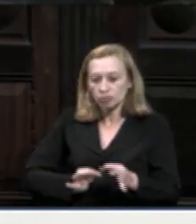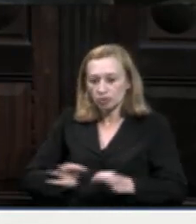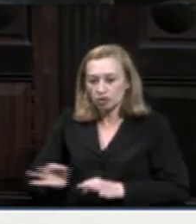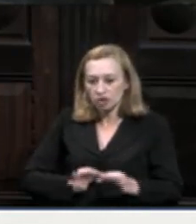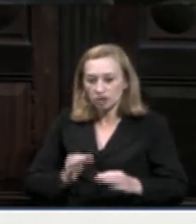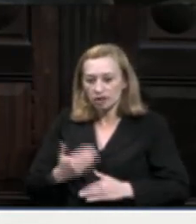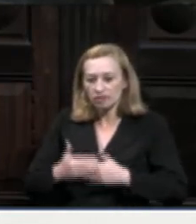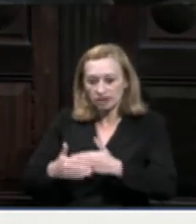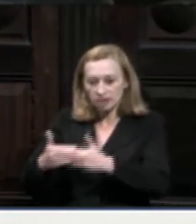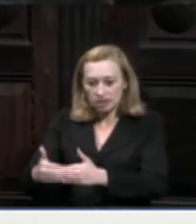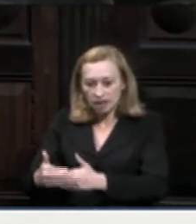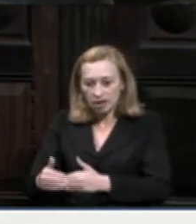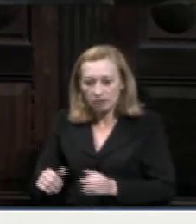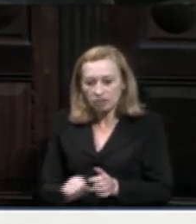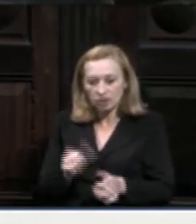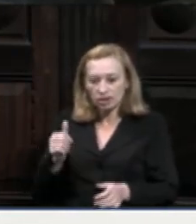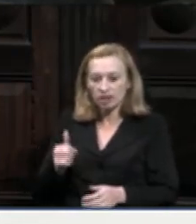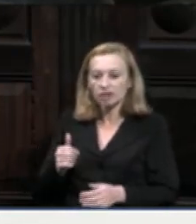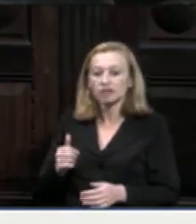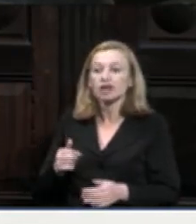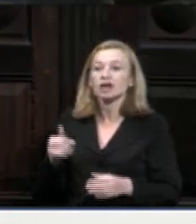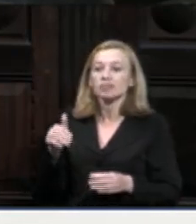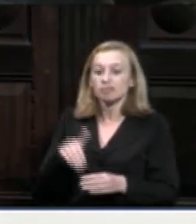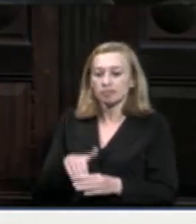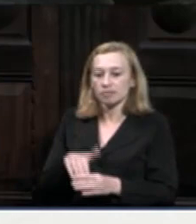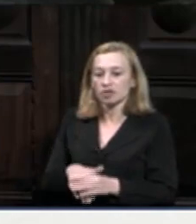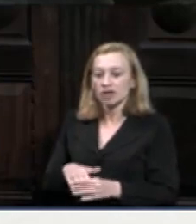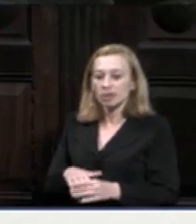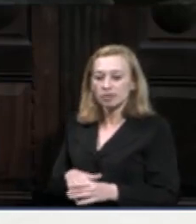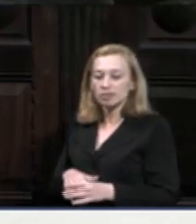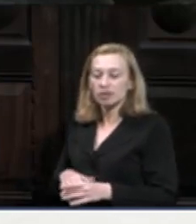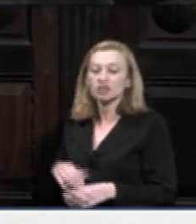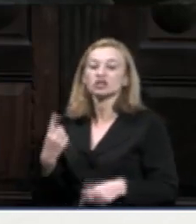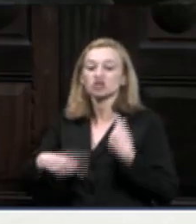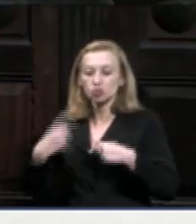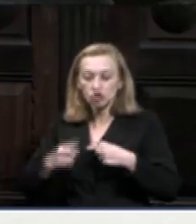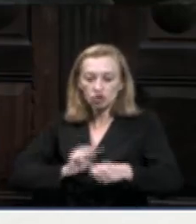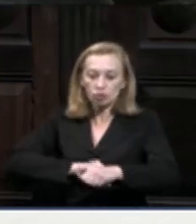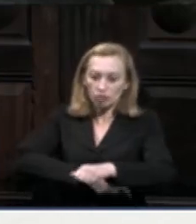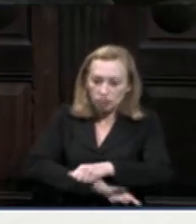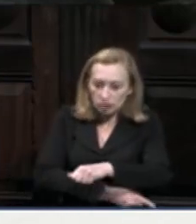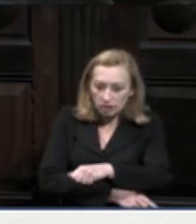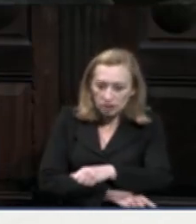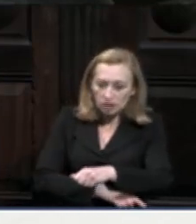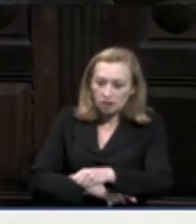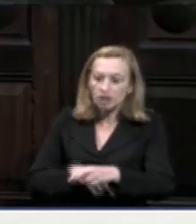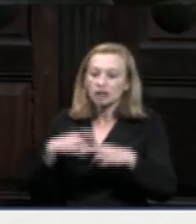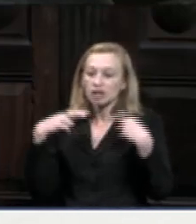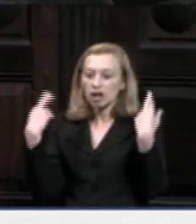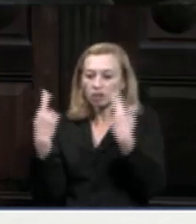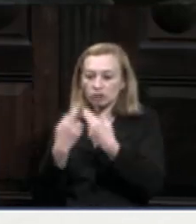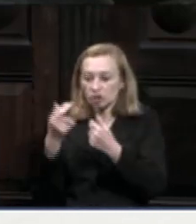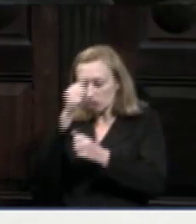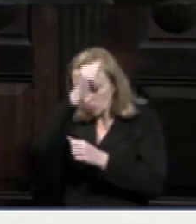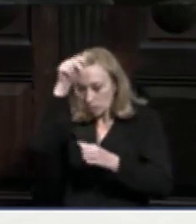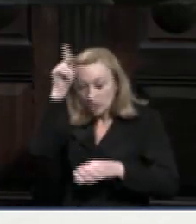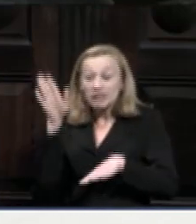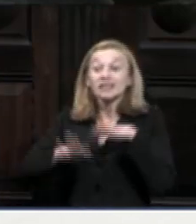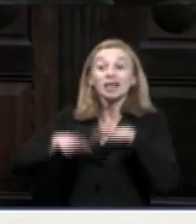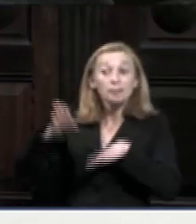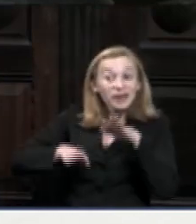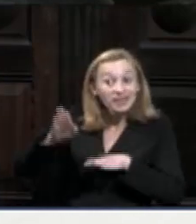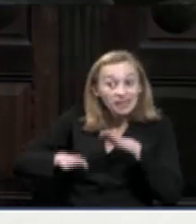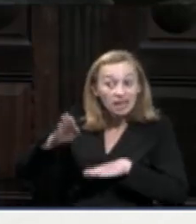primeira, essas emendas apresentadas seriam discutidas com aprofundamento na audiência pública, e dependendo do rumo da